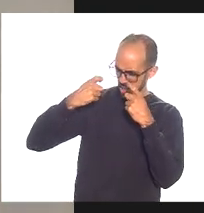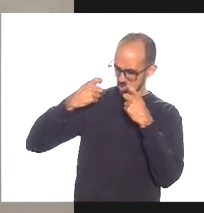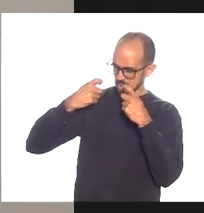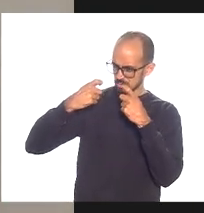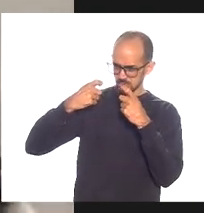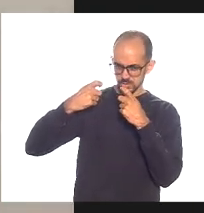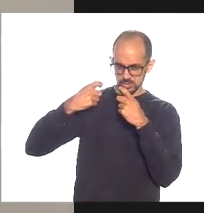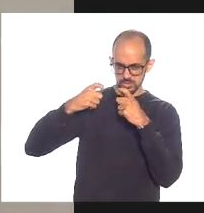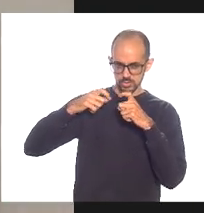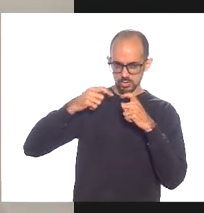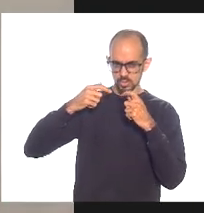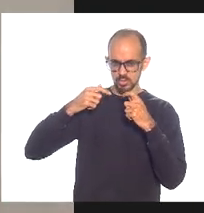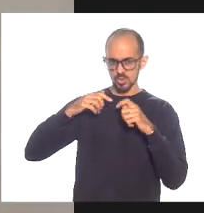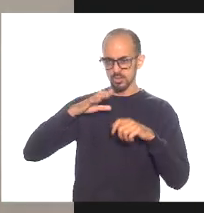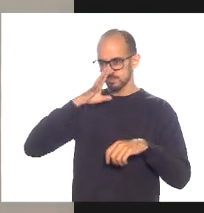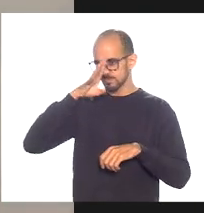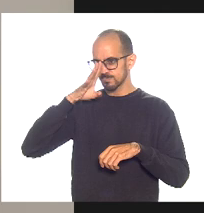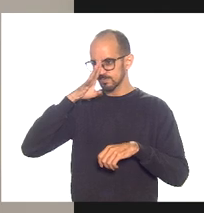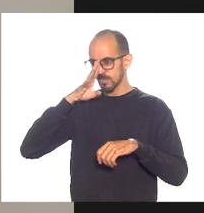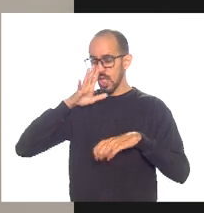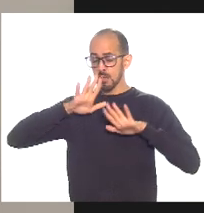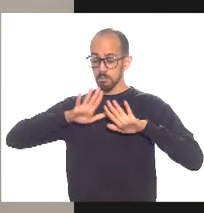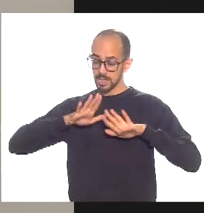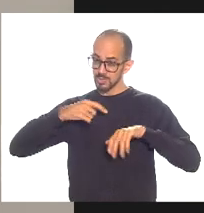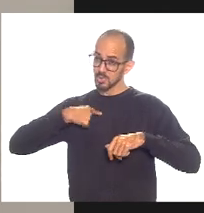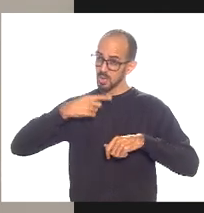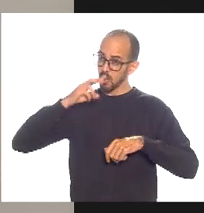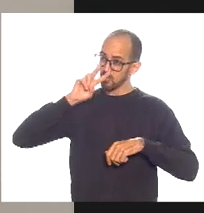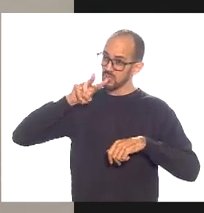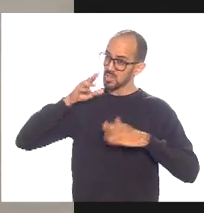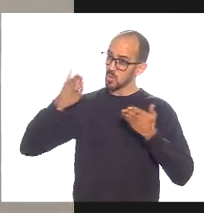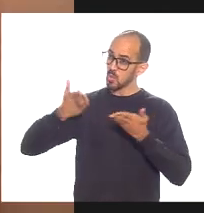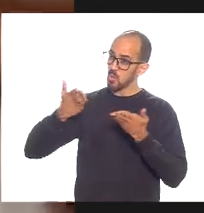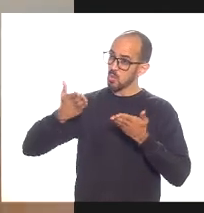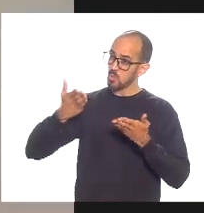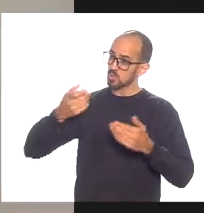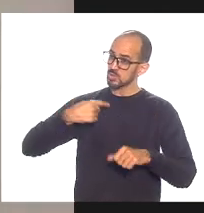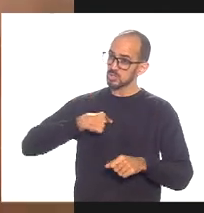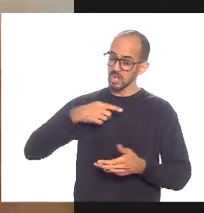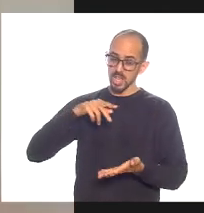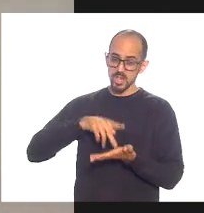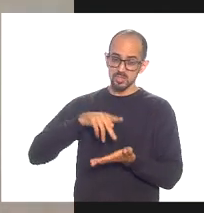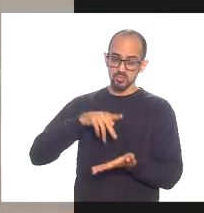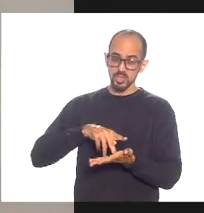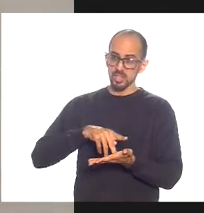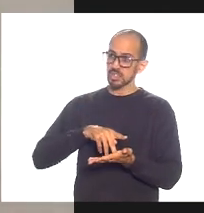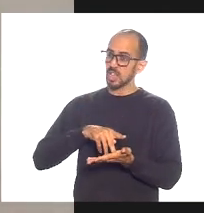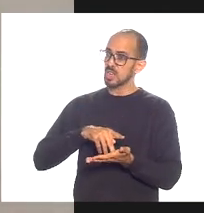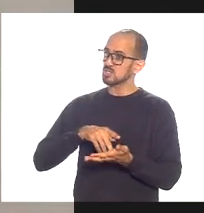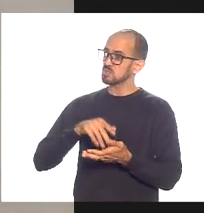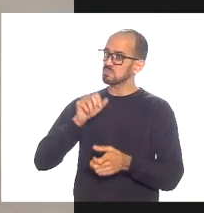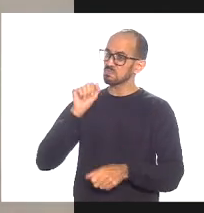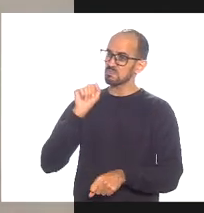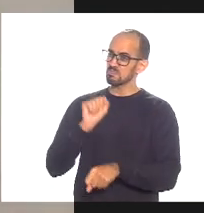o que eu acabei de presenciar hoje aqui, presidente, é um verdadeiro achincalhamento do parlamento fluminense.